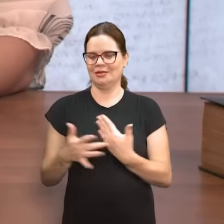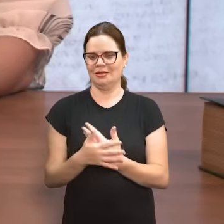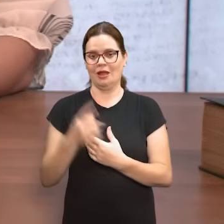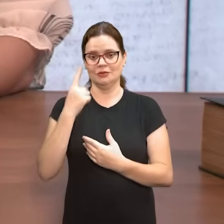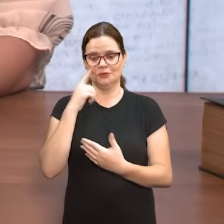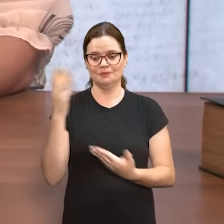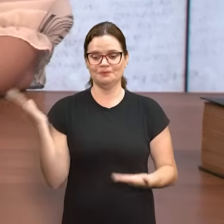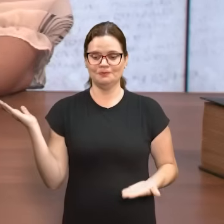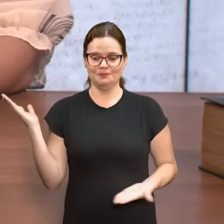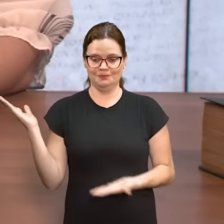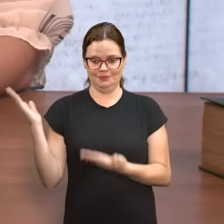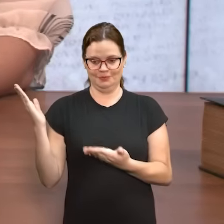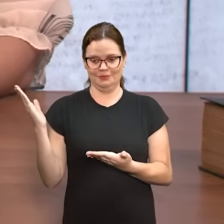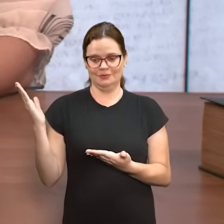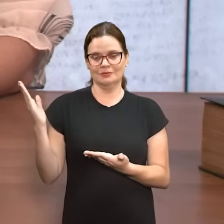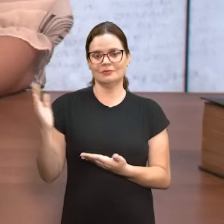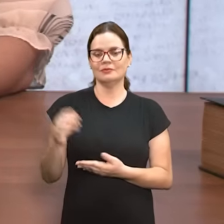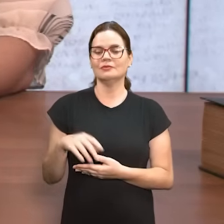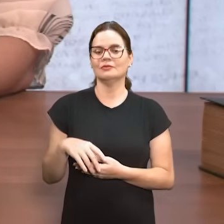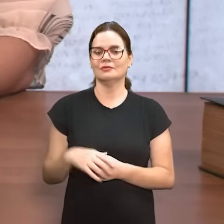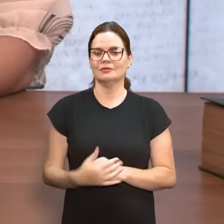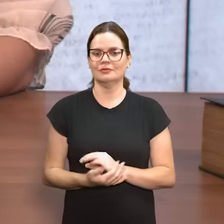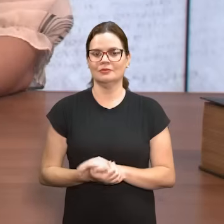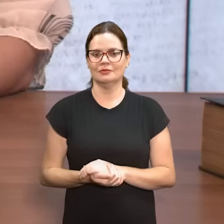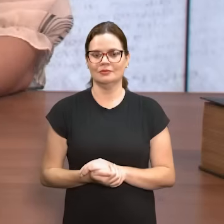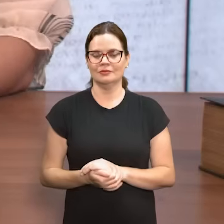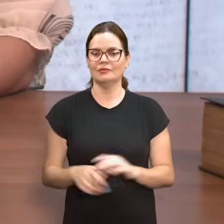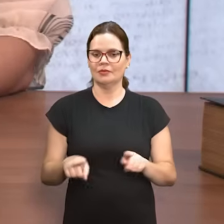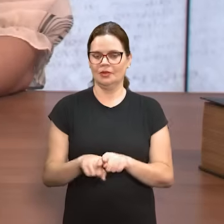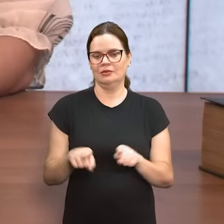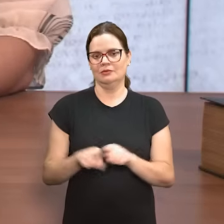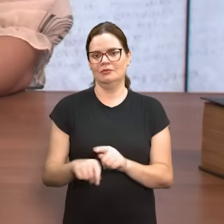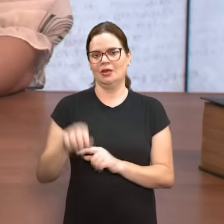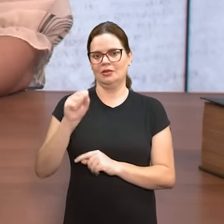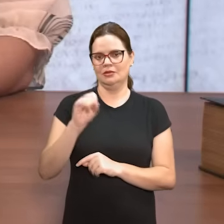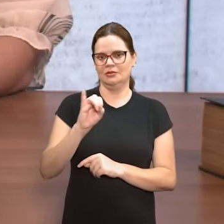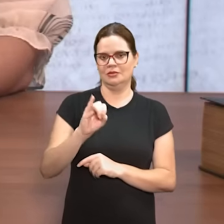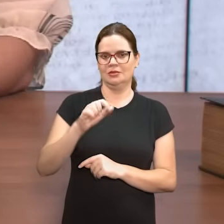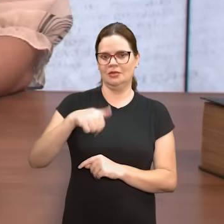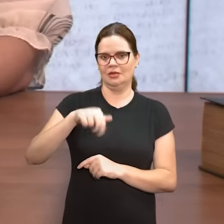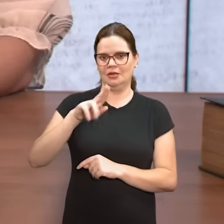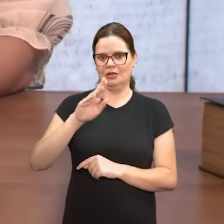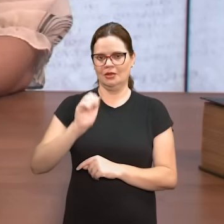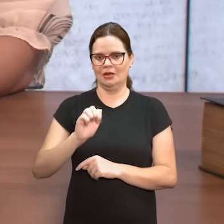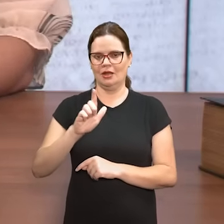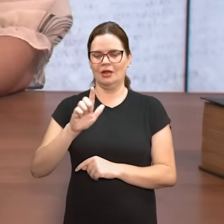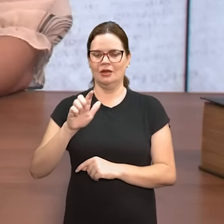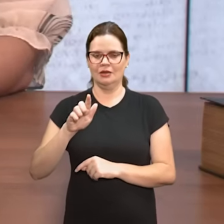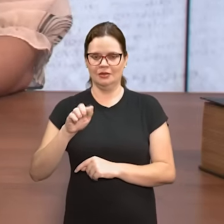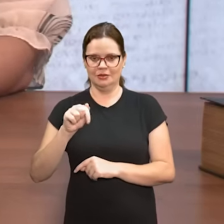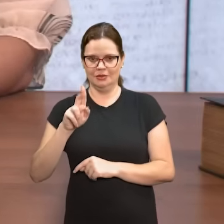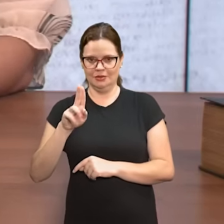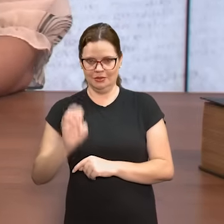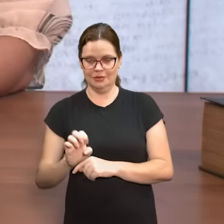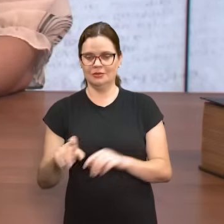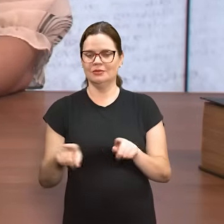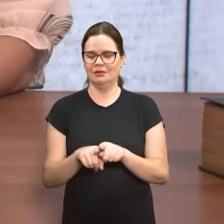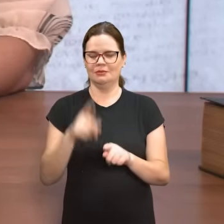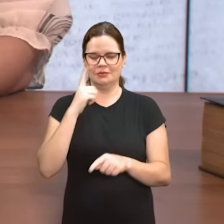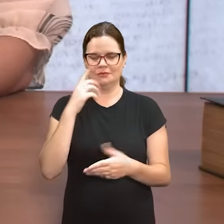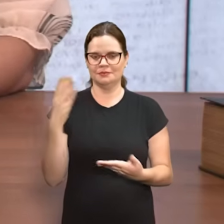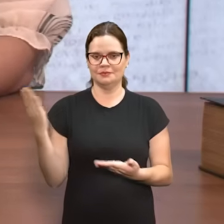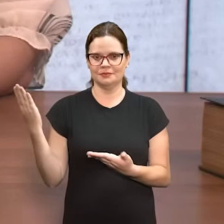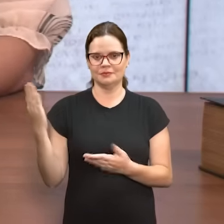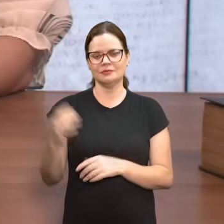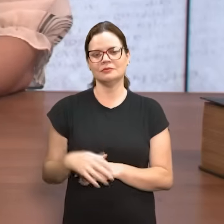e Quesil e Ormá e Ciclague e Madimana e Senzana